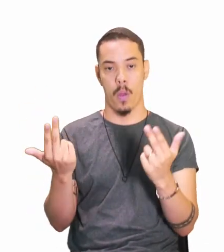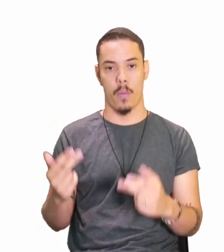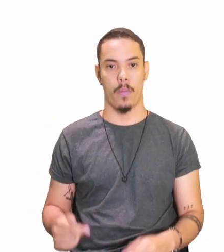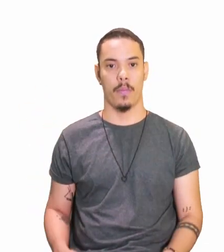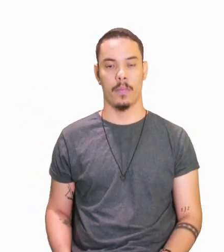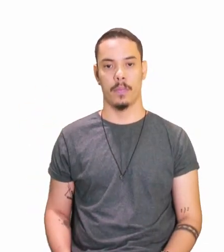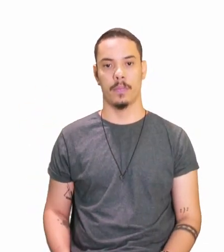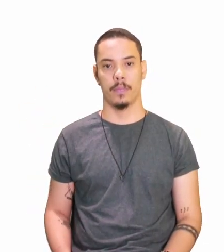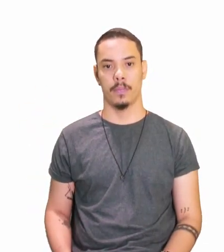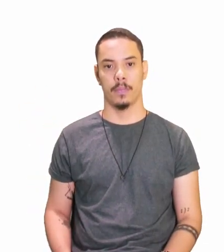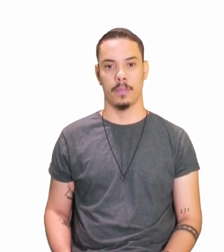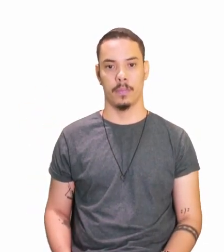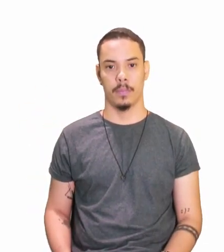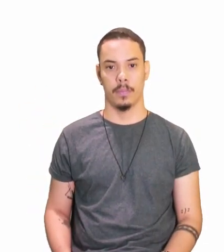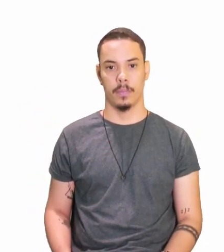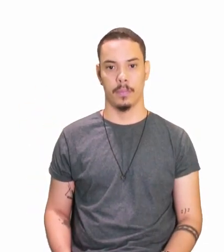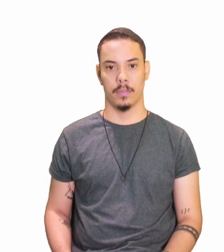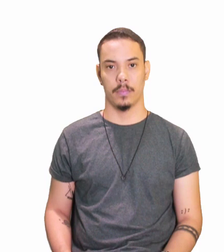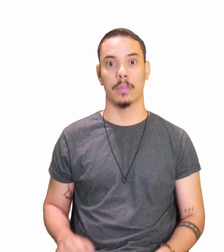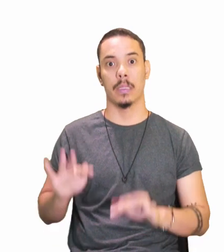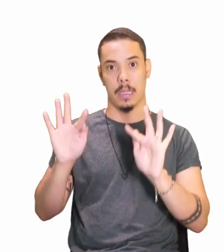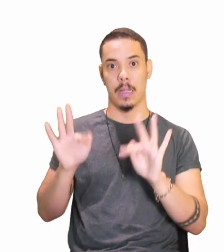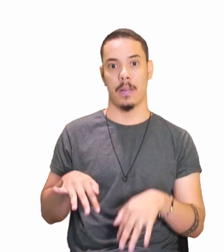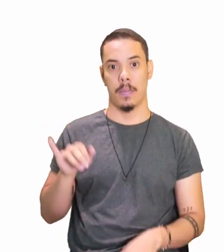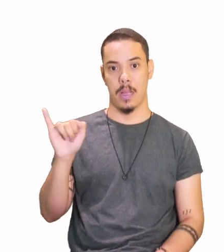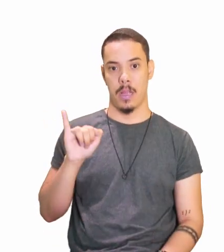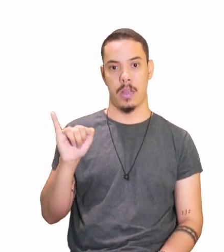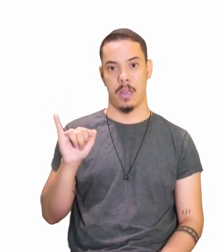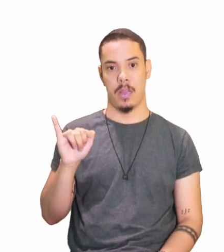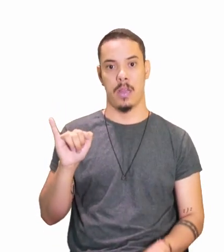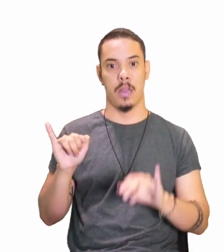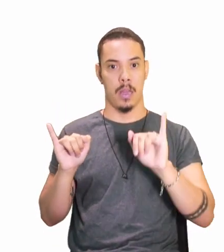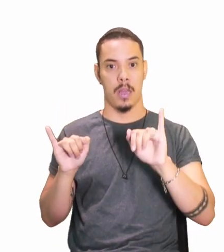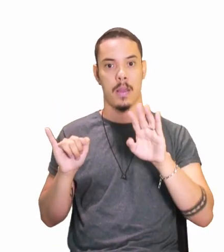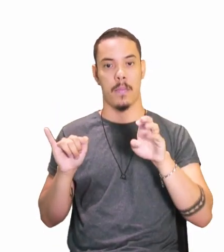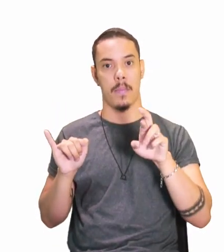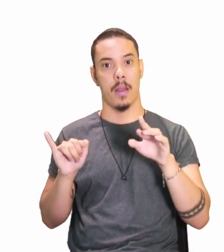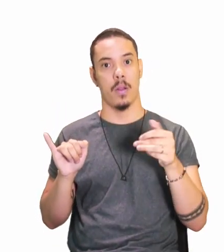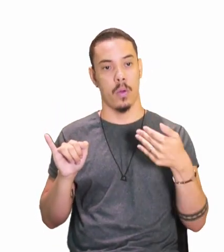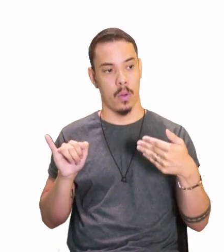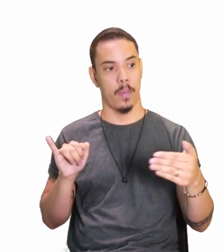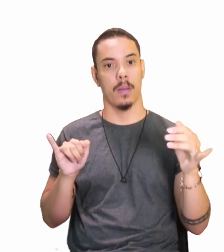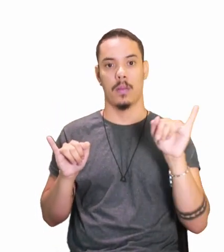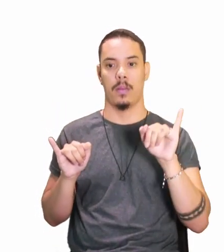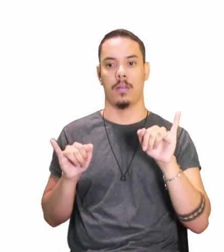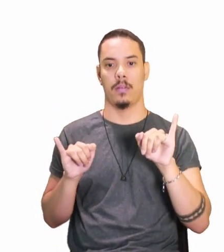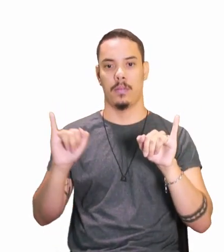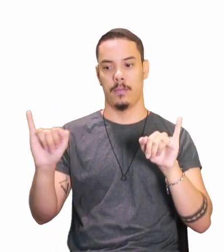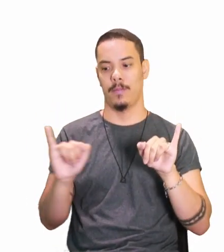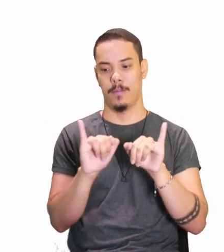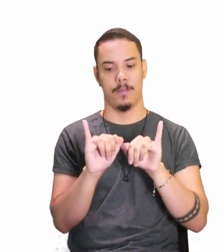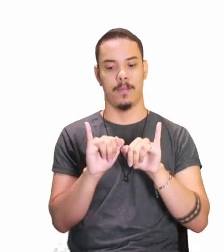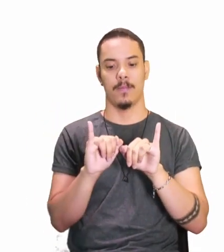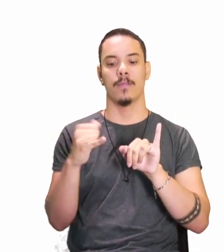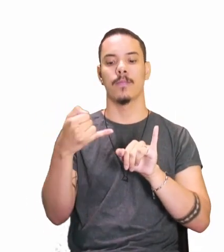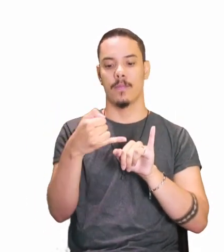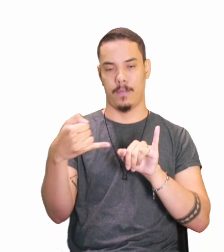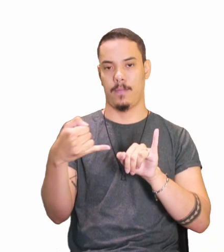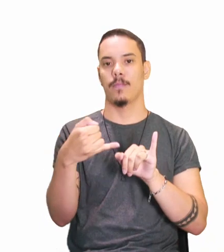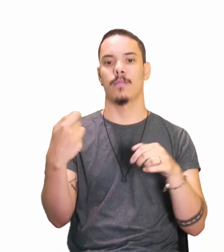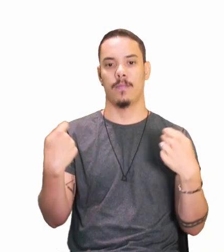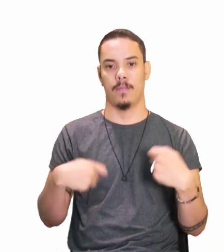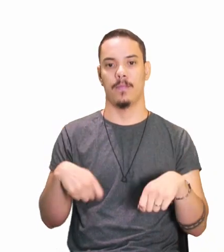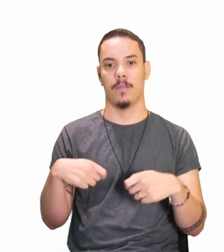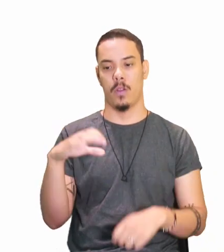amado? Nós temos aqui o anti, termina com i. E a palavra ibérico começa com i. Então, há a necessidade de colocar o